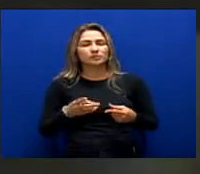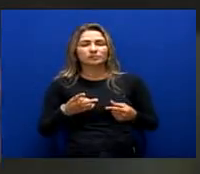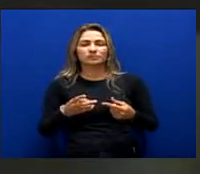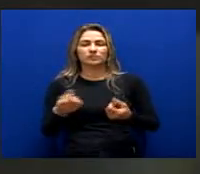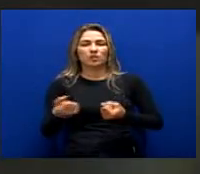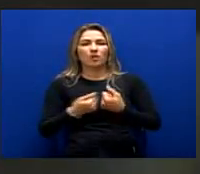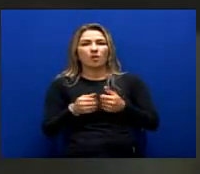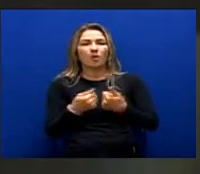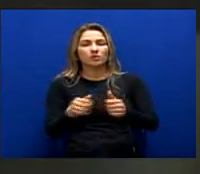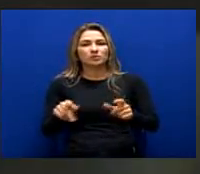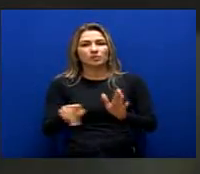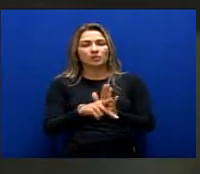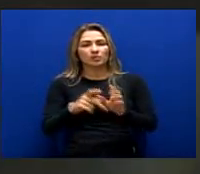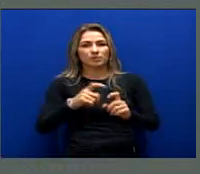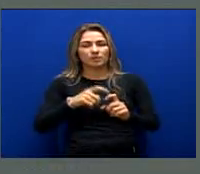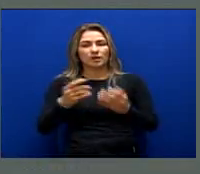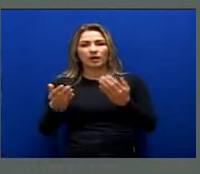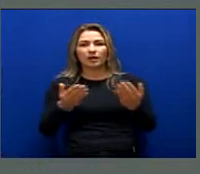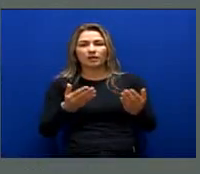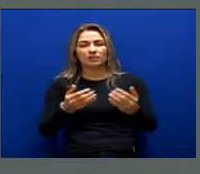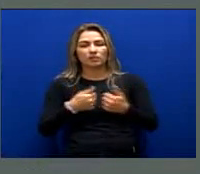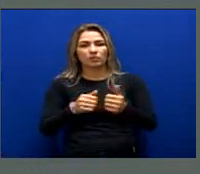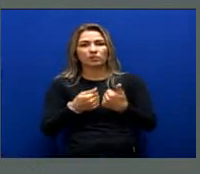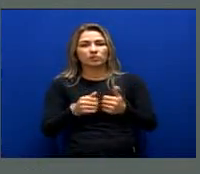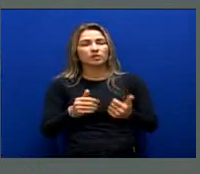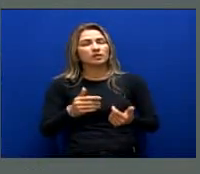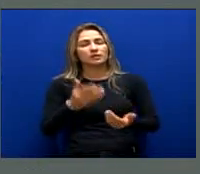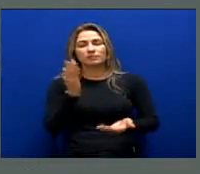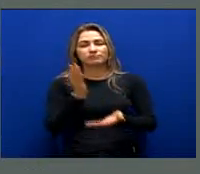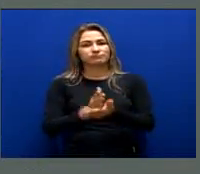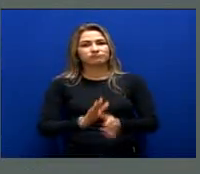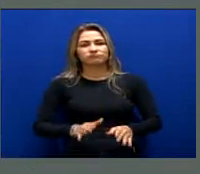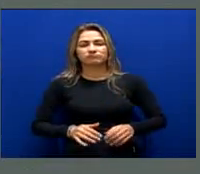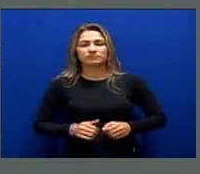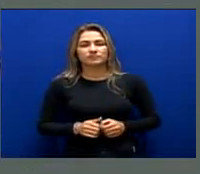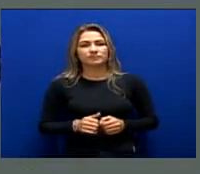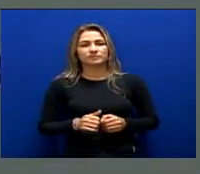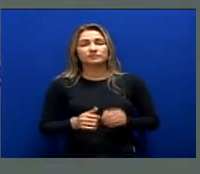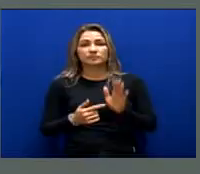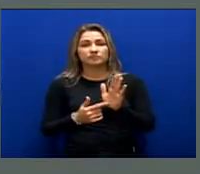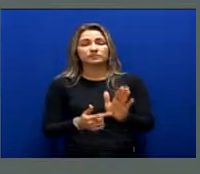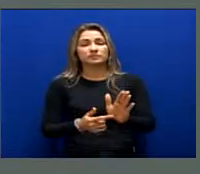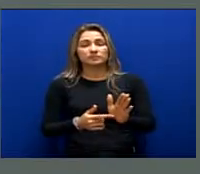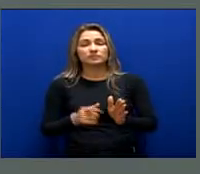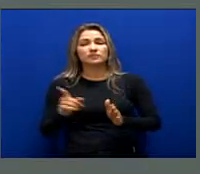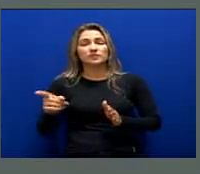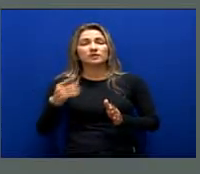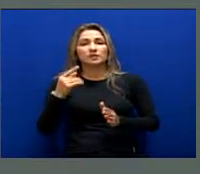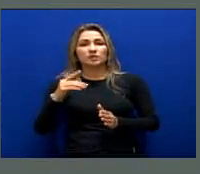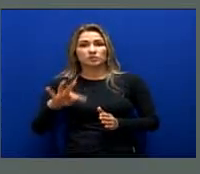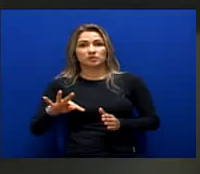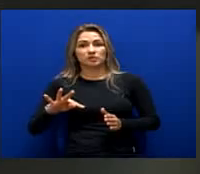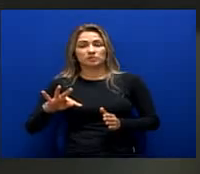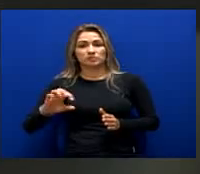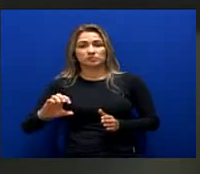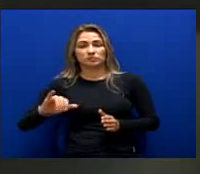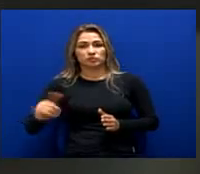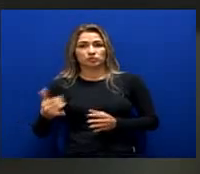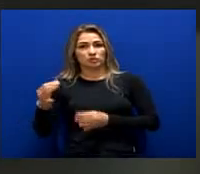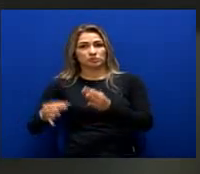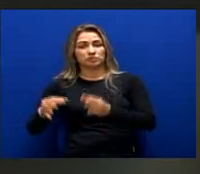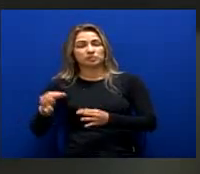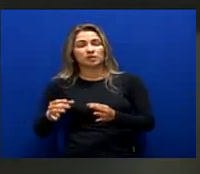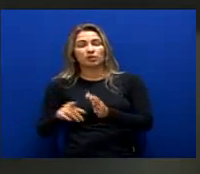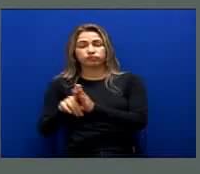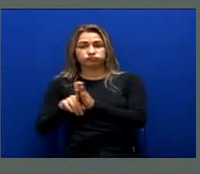então na verdade eu tenho aqui a resposta se você quiser de entrega está no tribunal de contas para avaliação nós temos prazo de